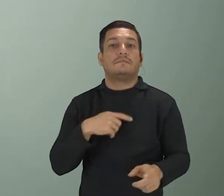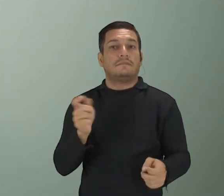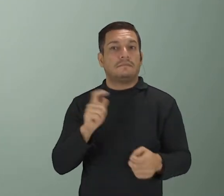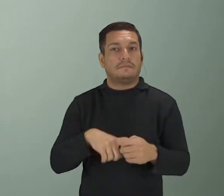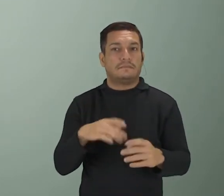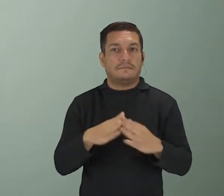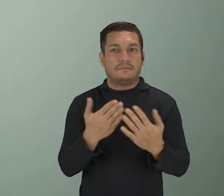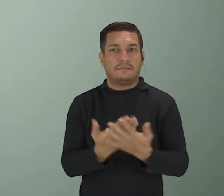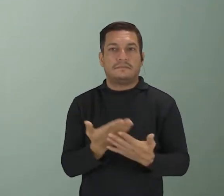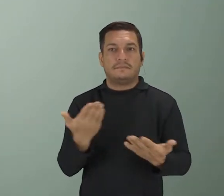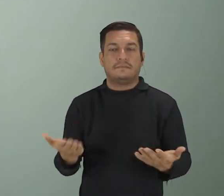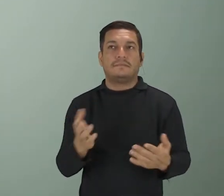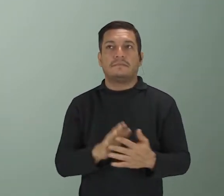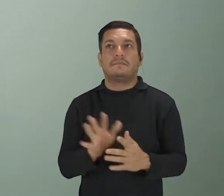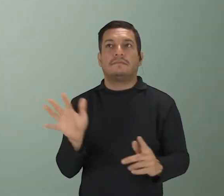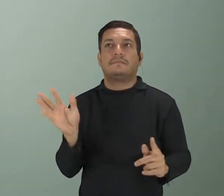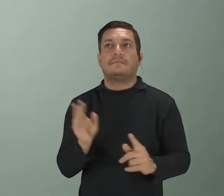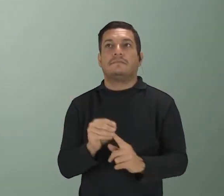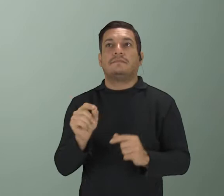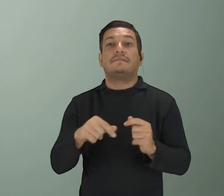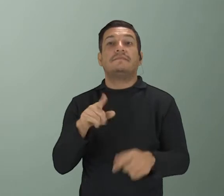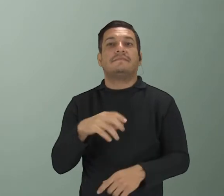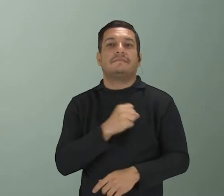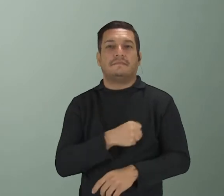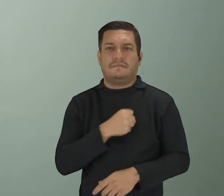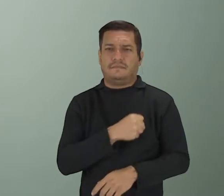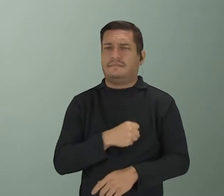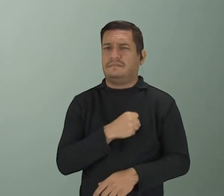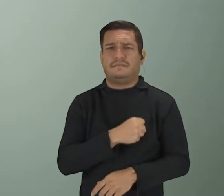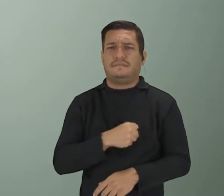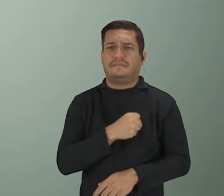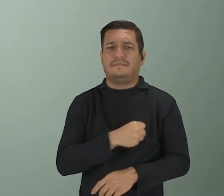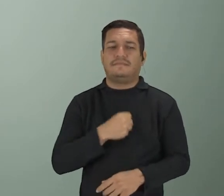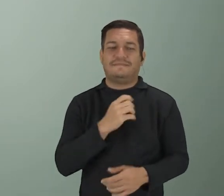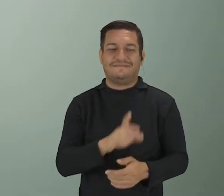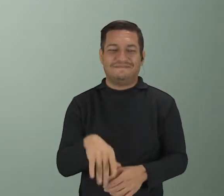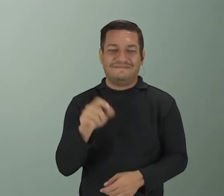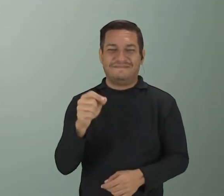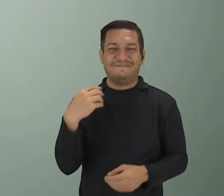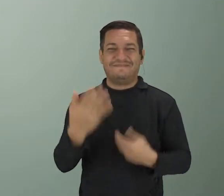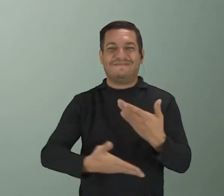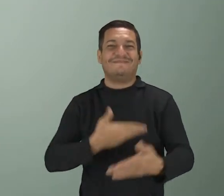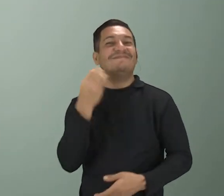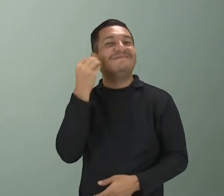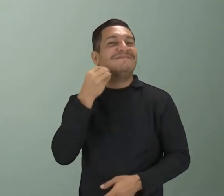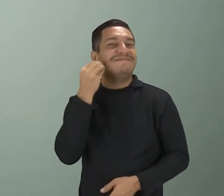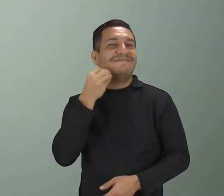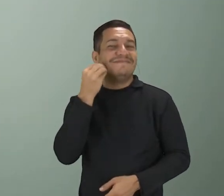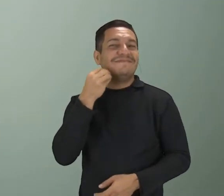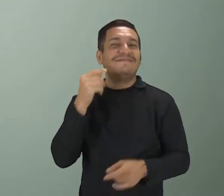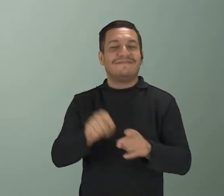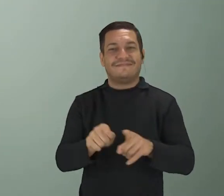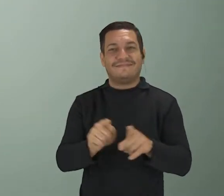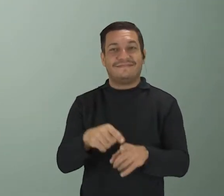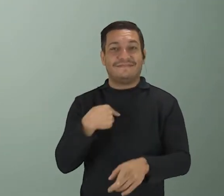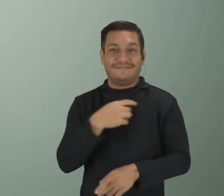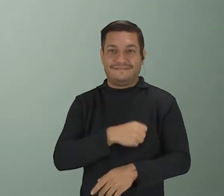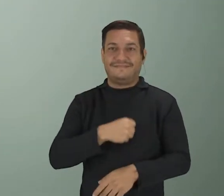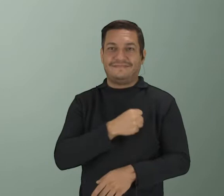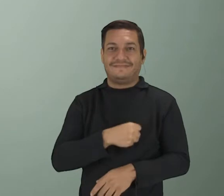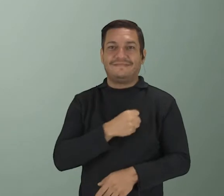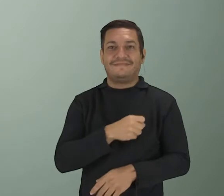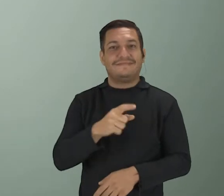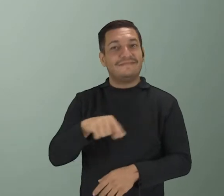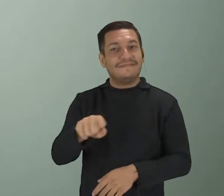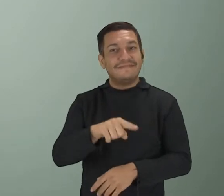nossas escolas. Afinal, quem é que não está com saudade de olhar, de trocar experiência com o outro? Eu também estou com saudade de